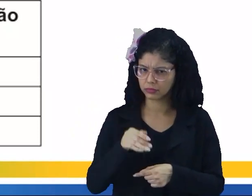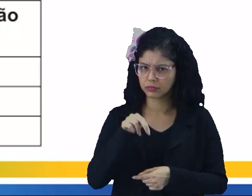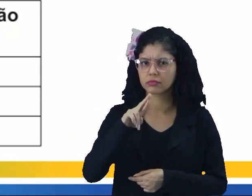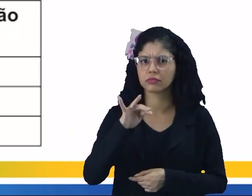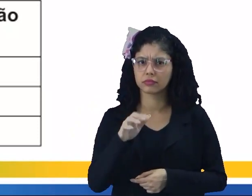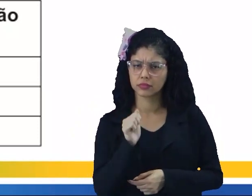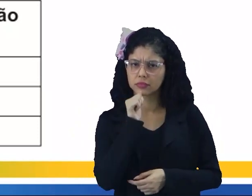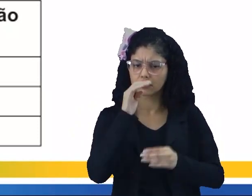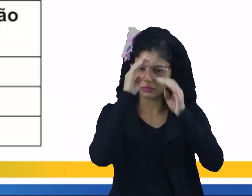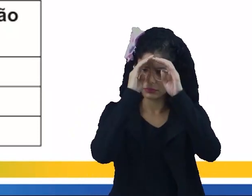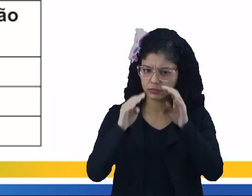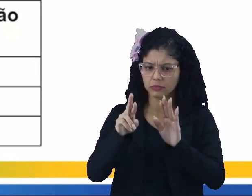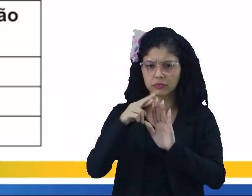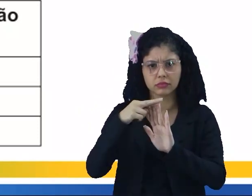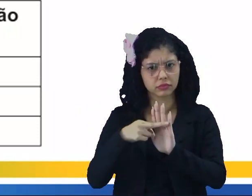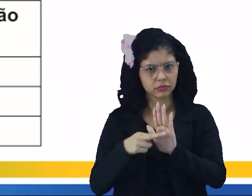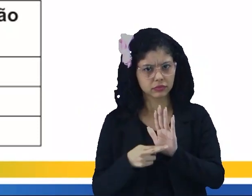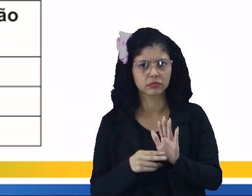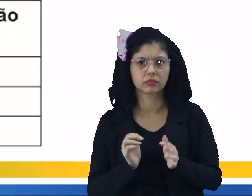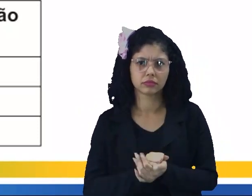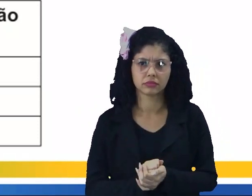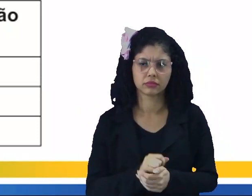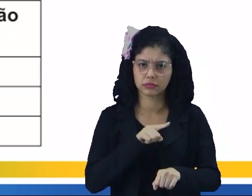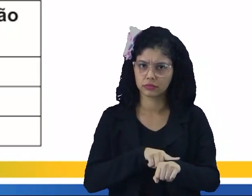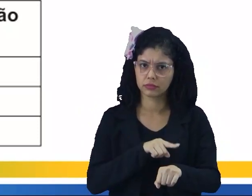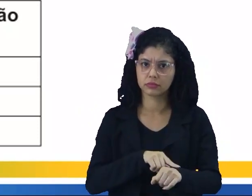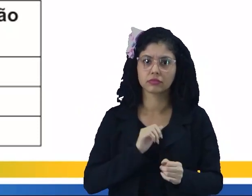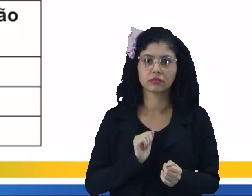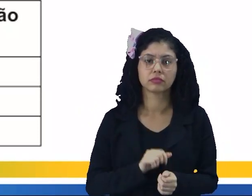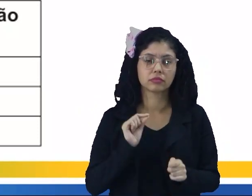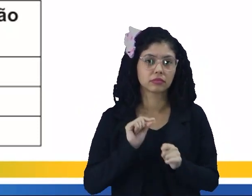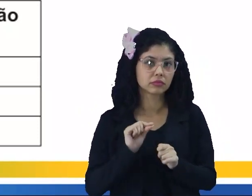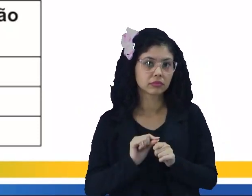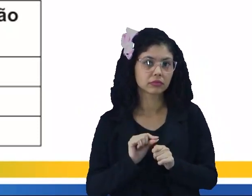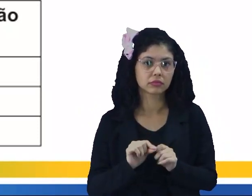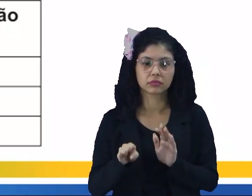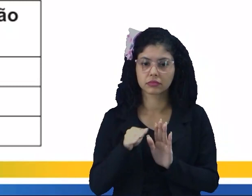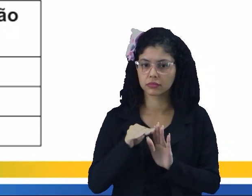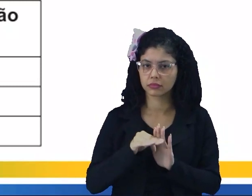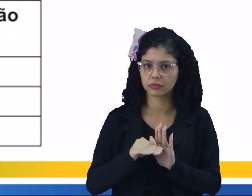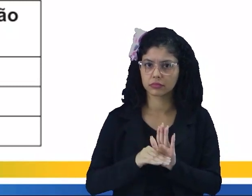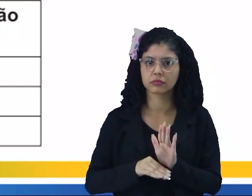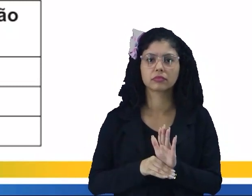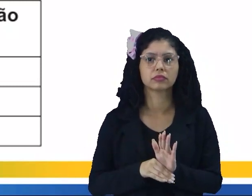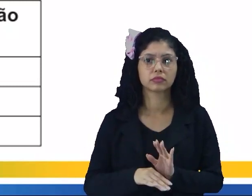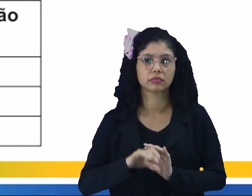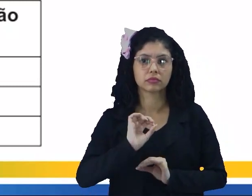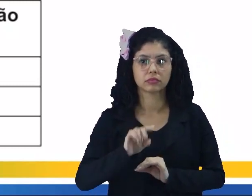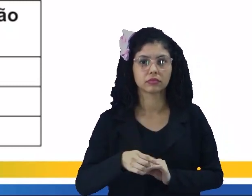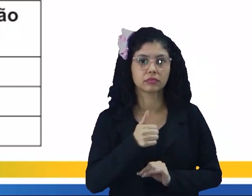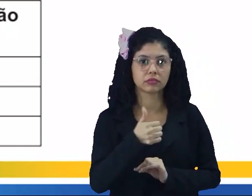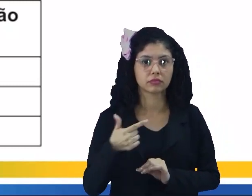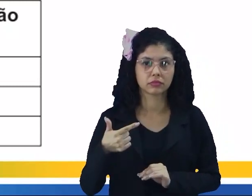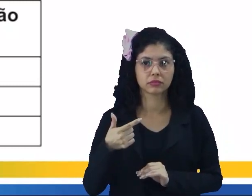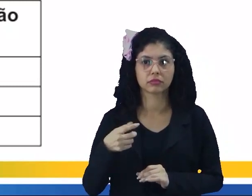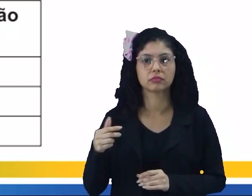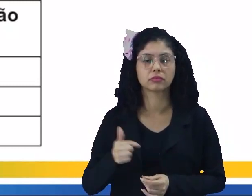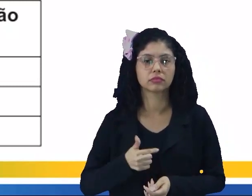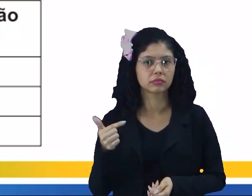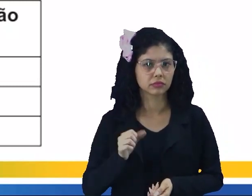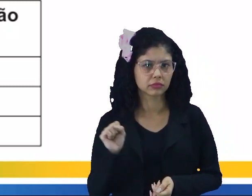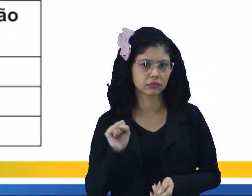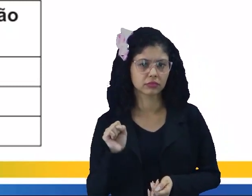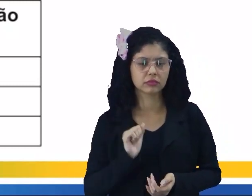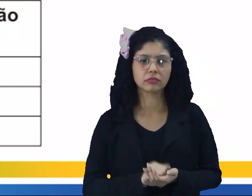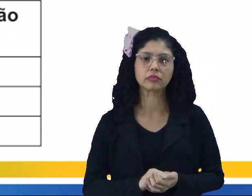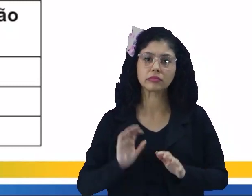Então, se ele obedecesse ali a sequência do tempo, né, de forma proporcional, seria 0,12 segundos. E isso não aconteceu,